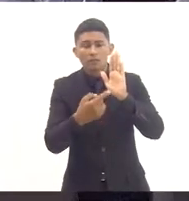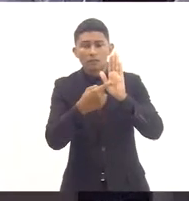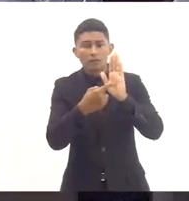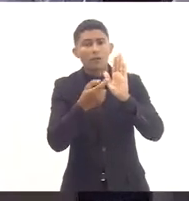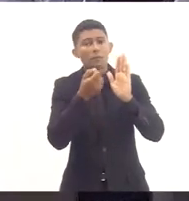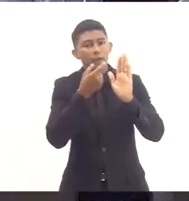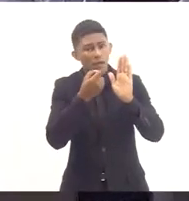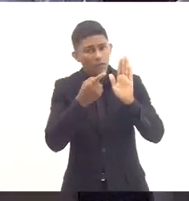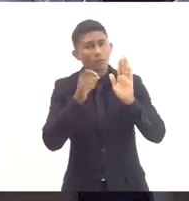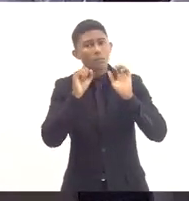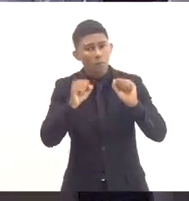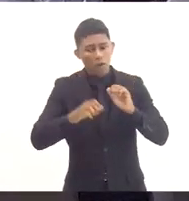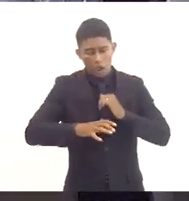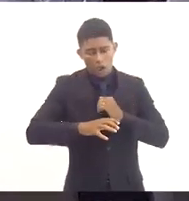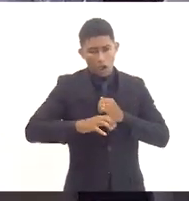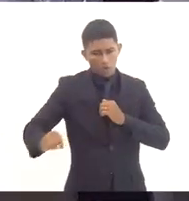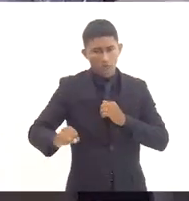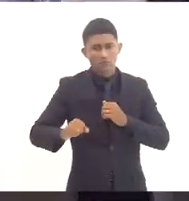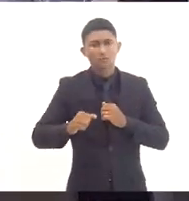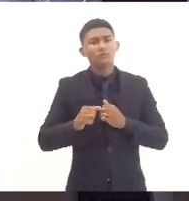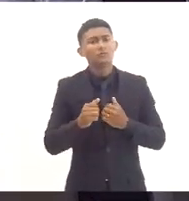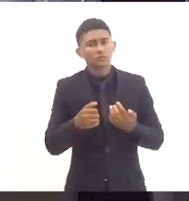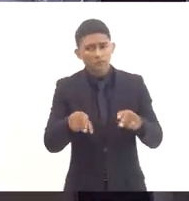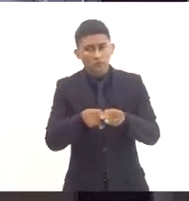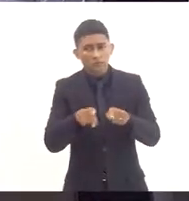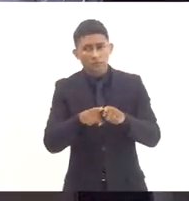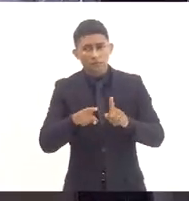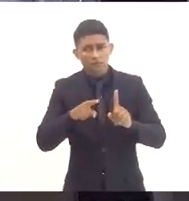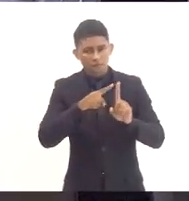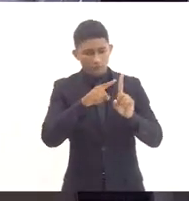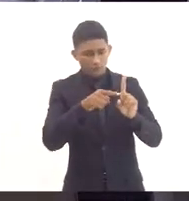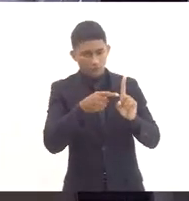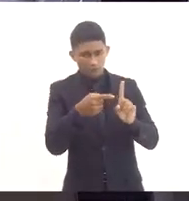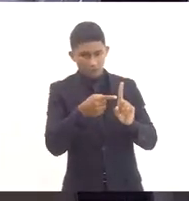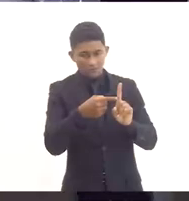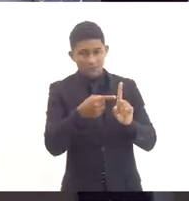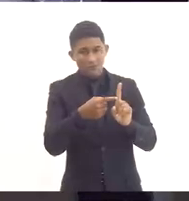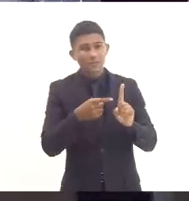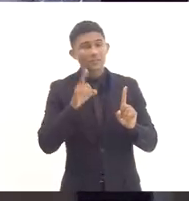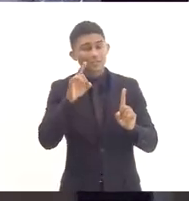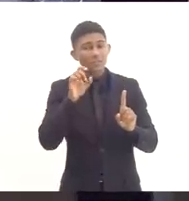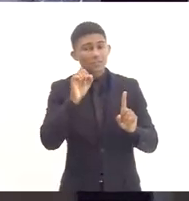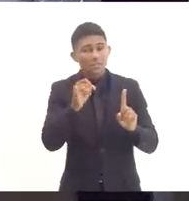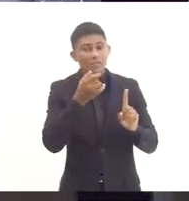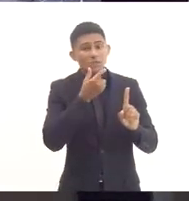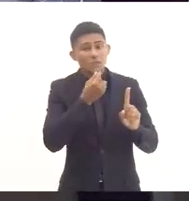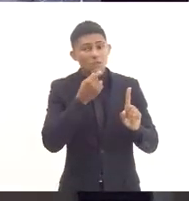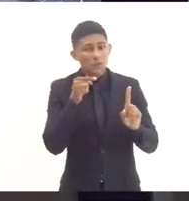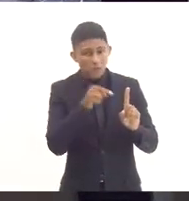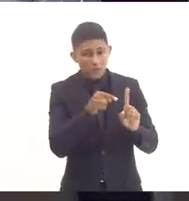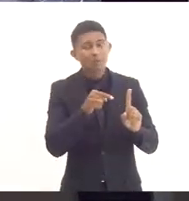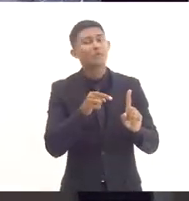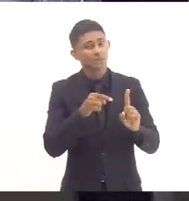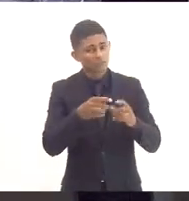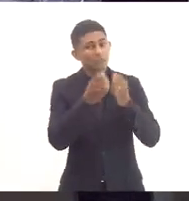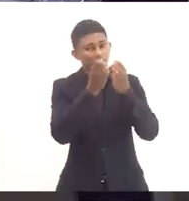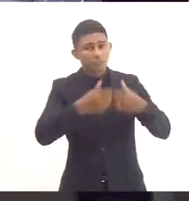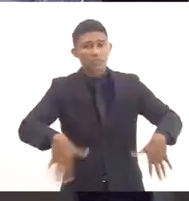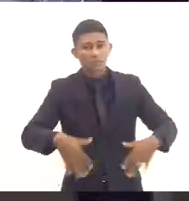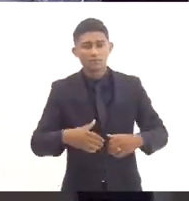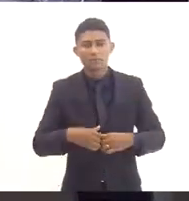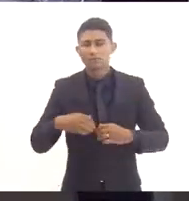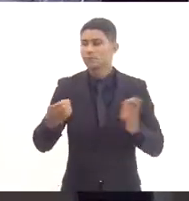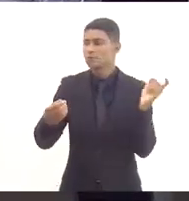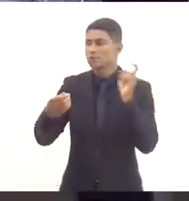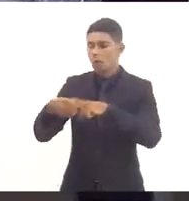motivo e que ele causava má formação no feto masculina e para minha sorte o meu é dela para escolher eu voltei ela me